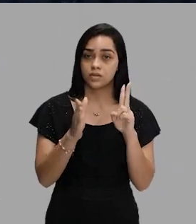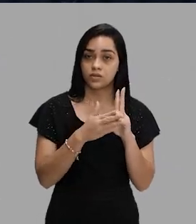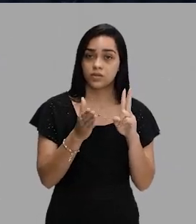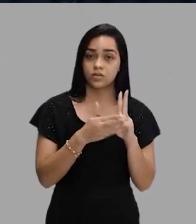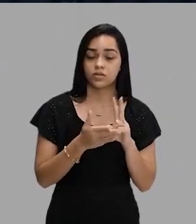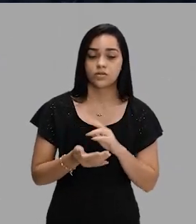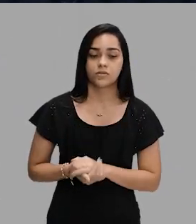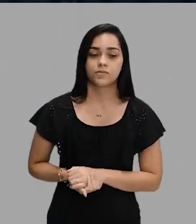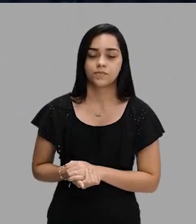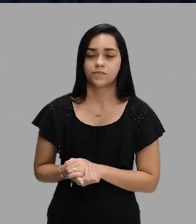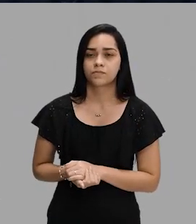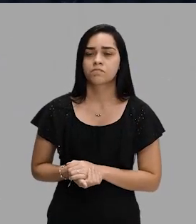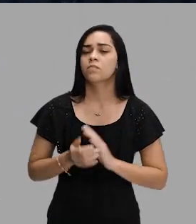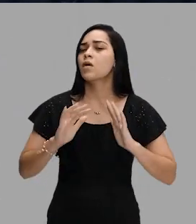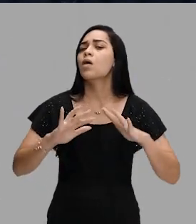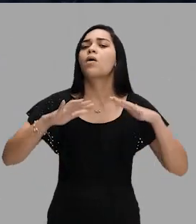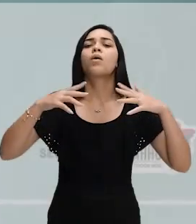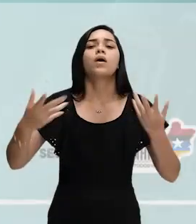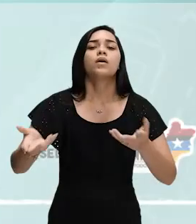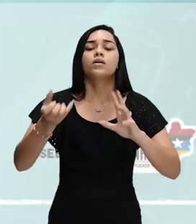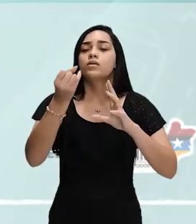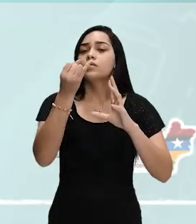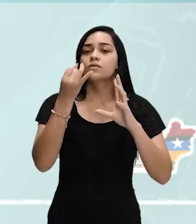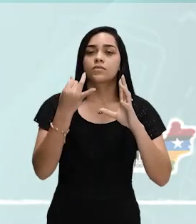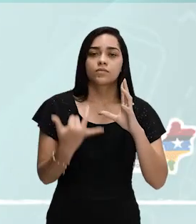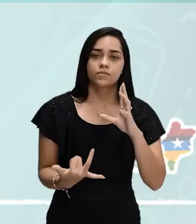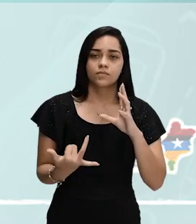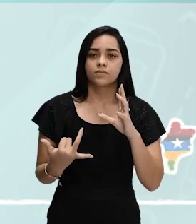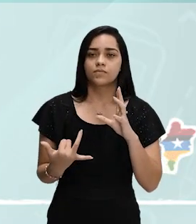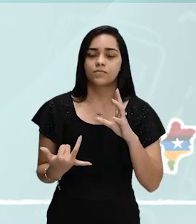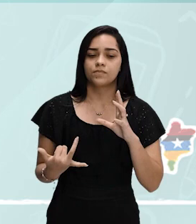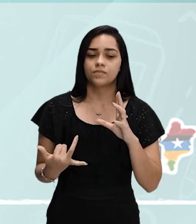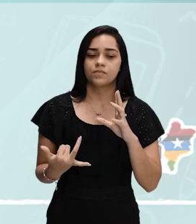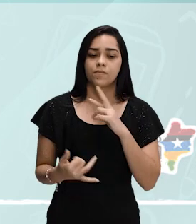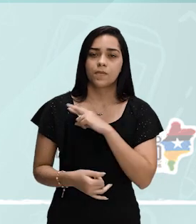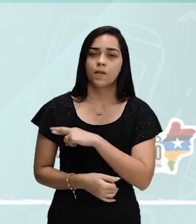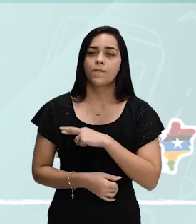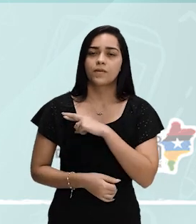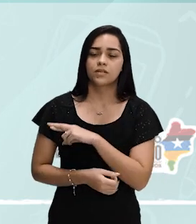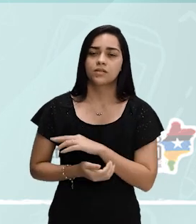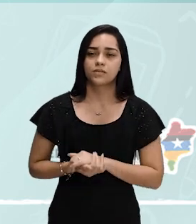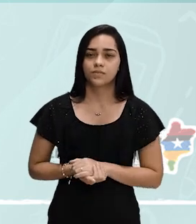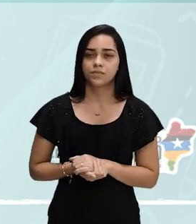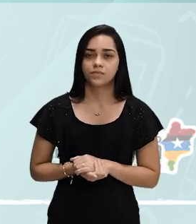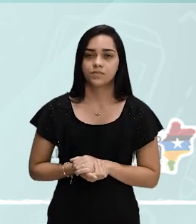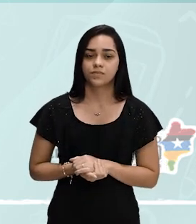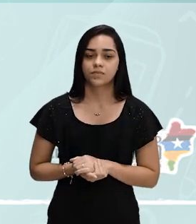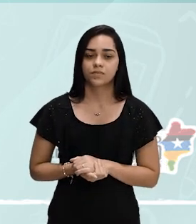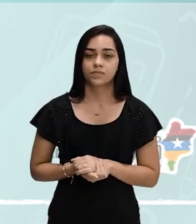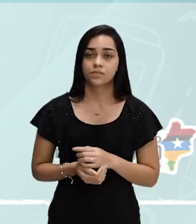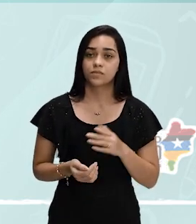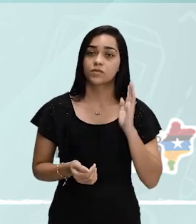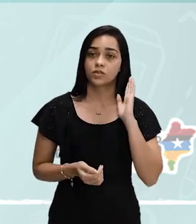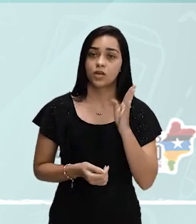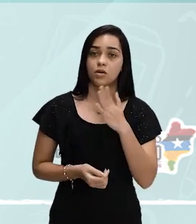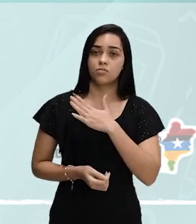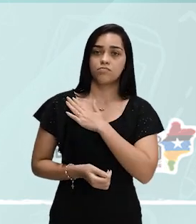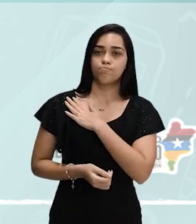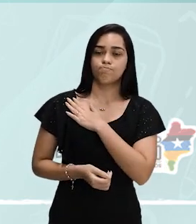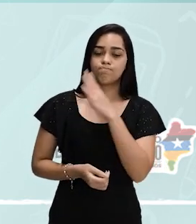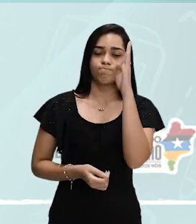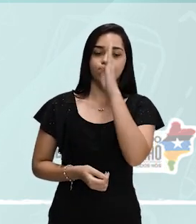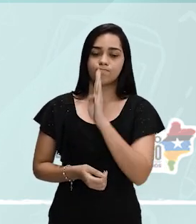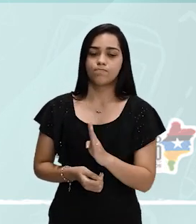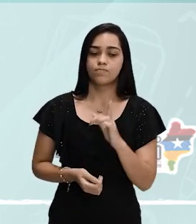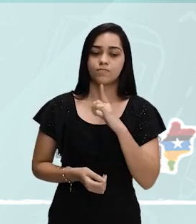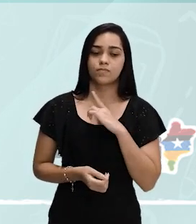certo? Quais são as características do romance indianista? O nacionalismo, como já foi falado,